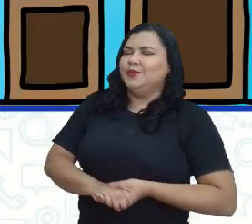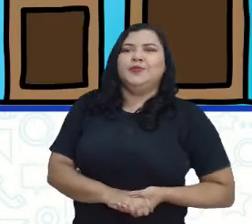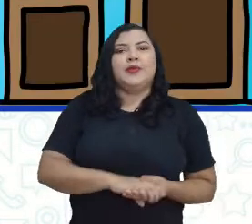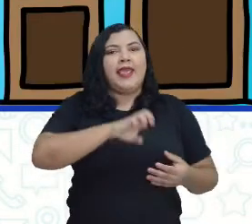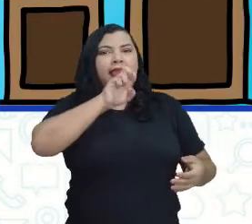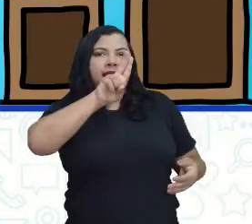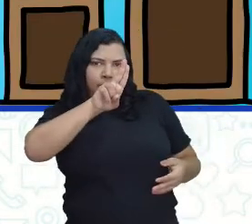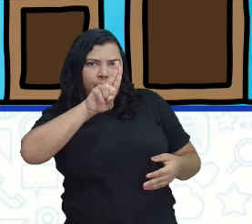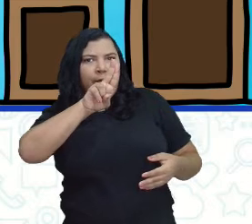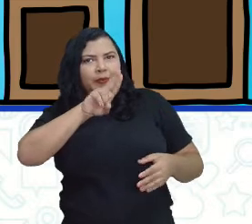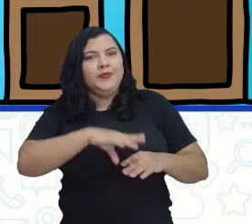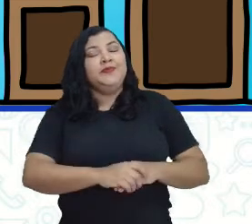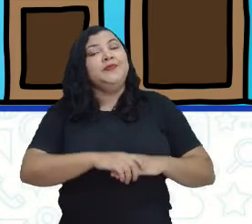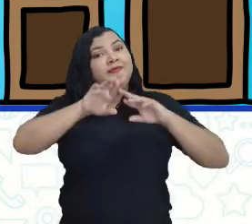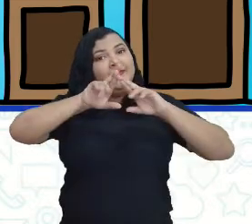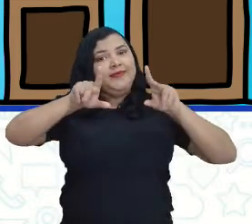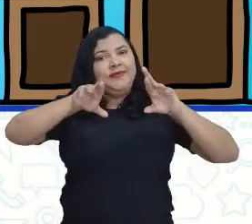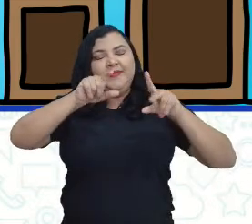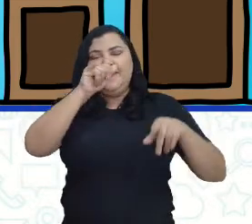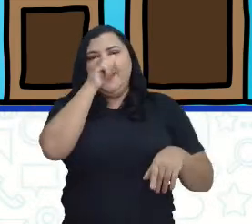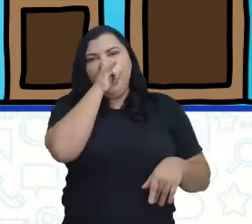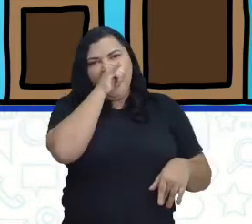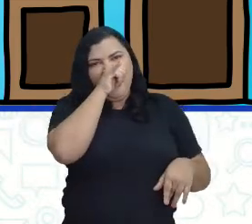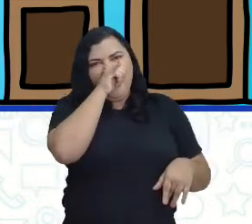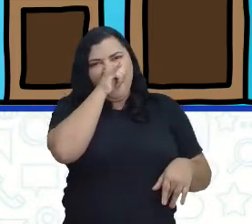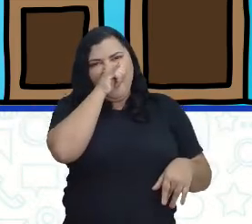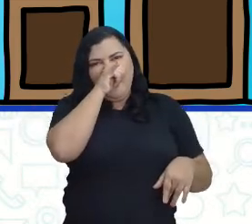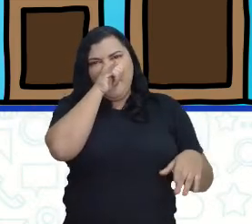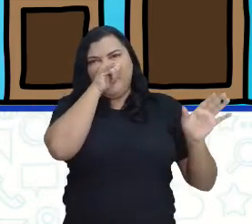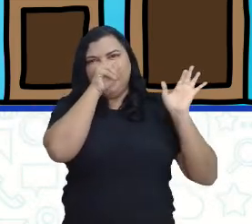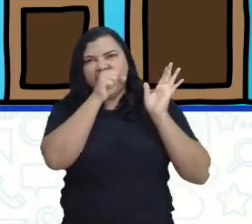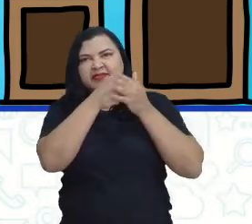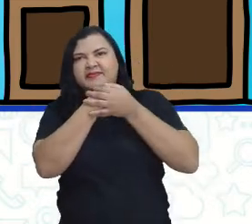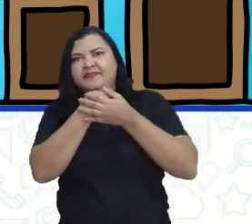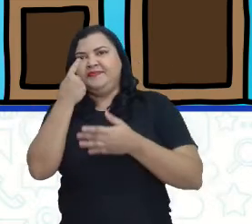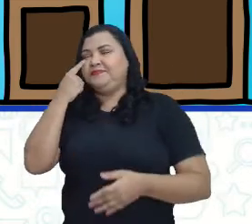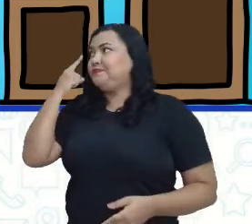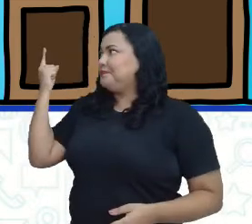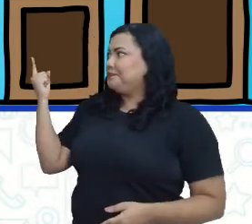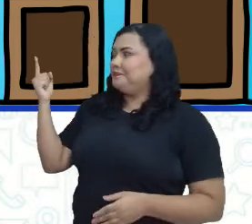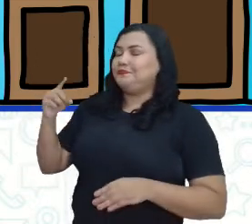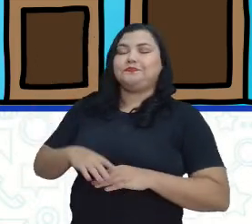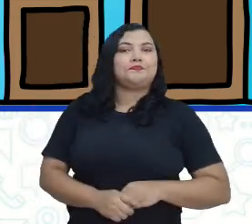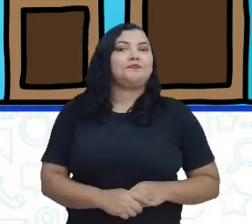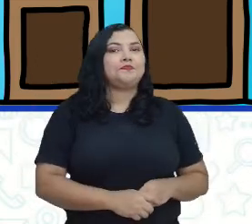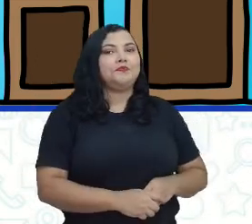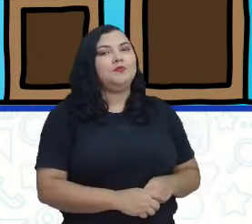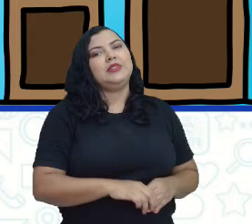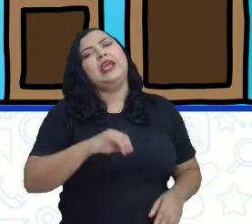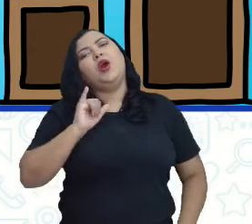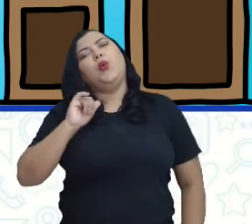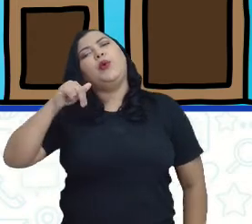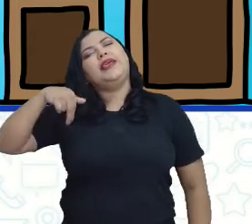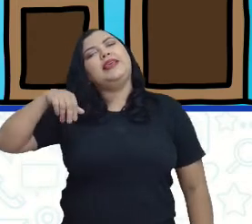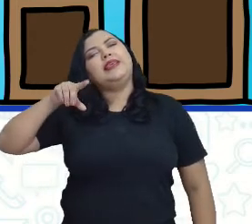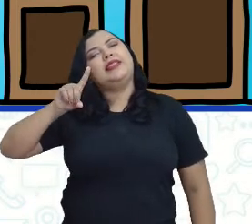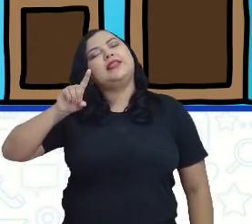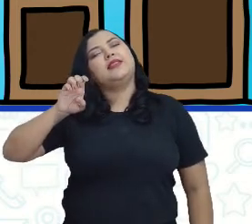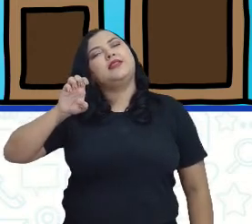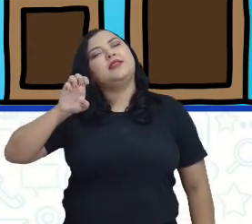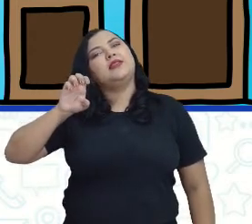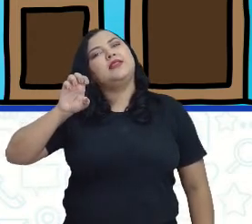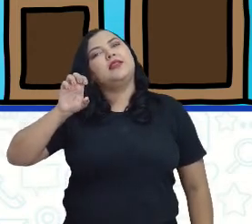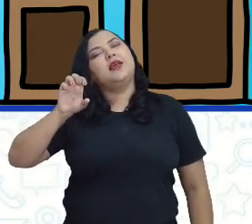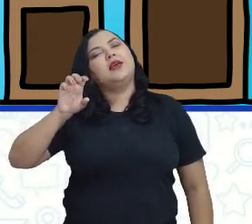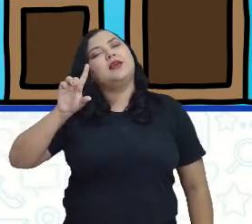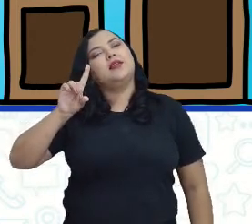tá? Diferentemente do sujeito oculto, é o sujeito indeterminado, que é aquele que não se quer ou